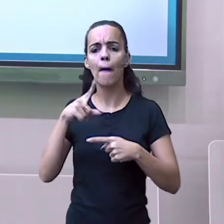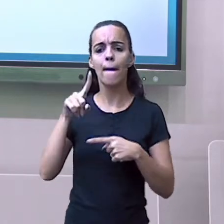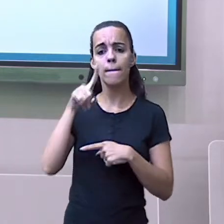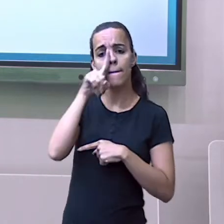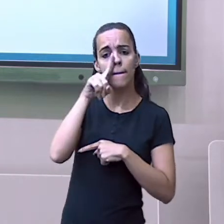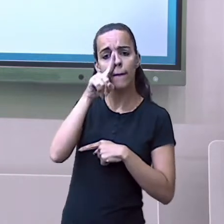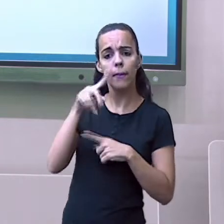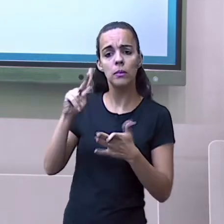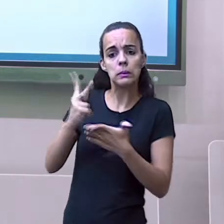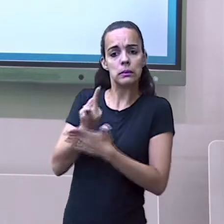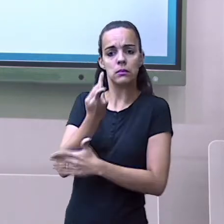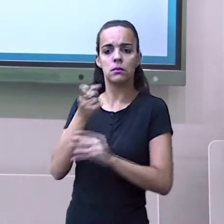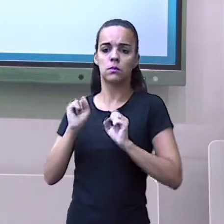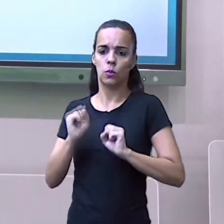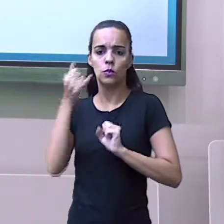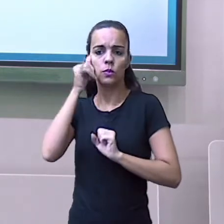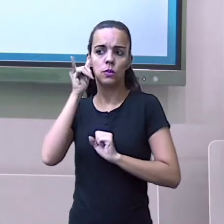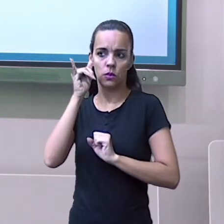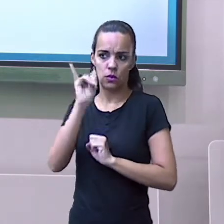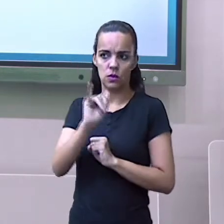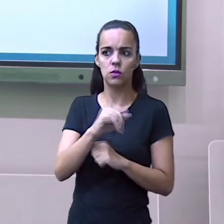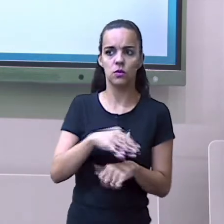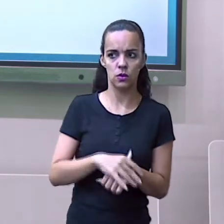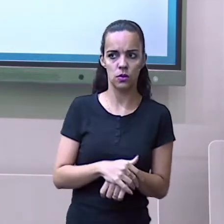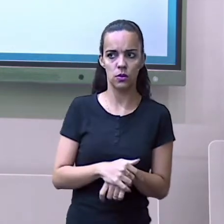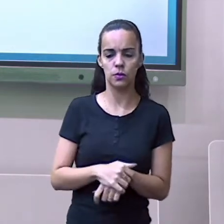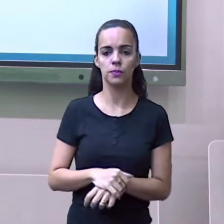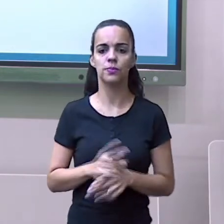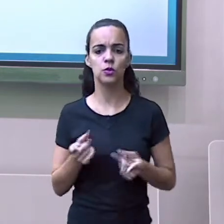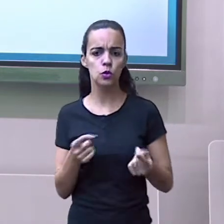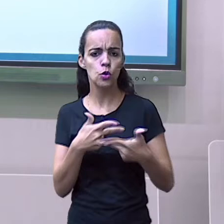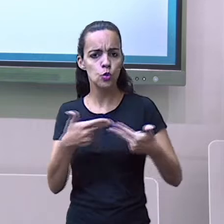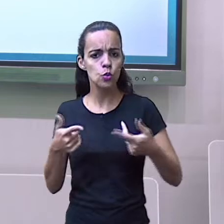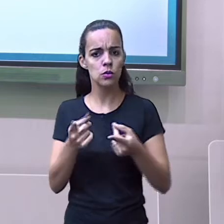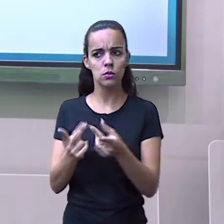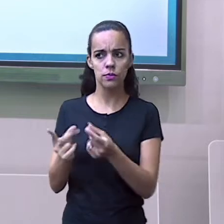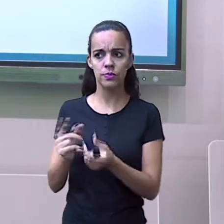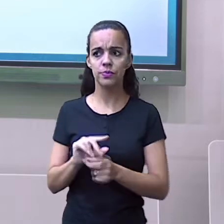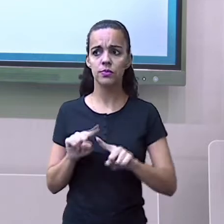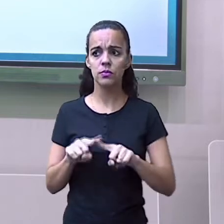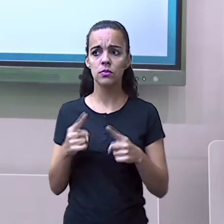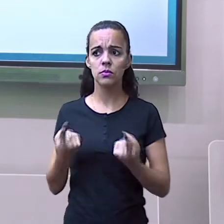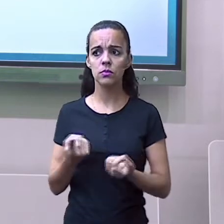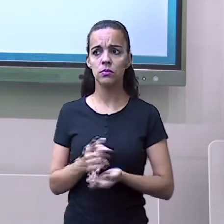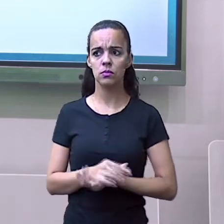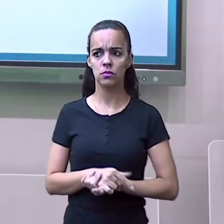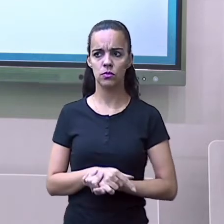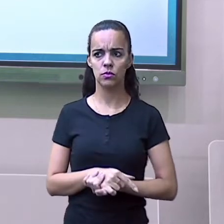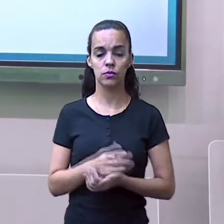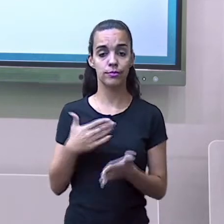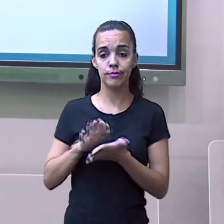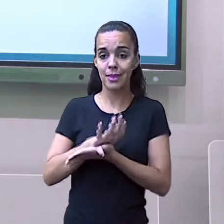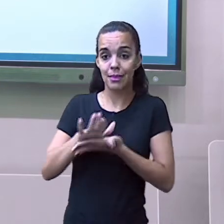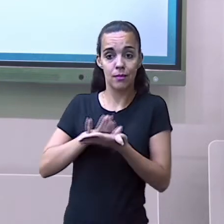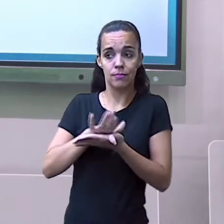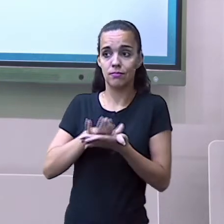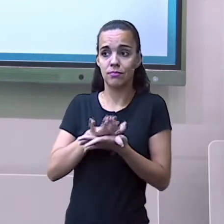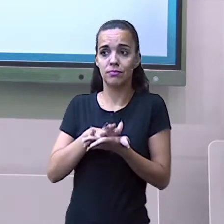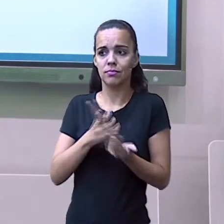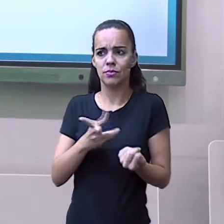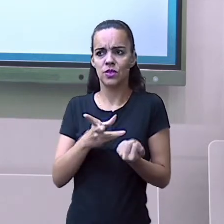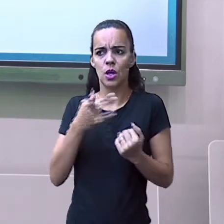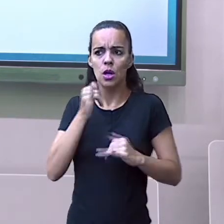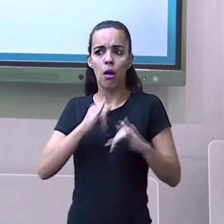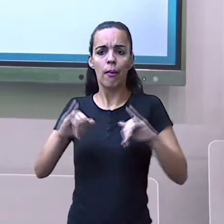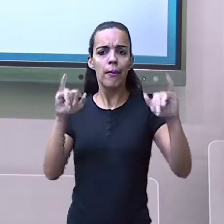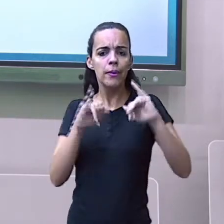dos produtos que ali estão vendendo. Mas nada disso são